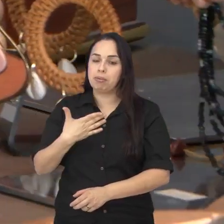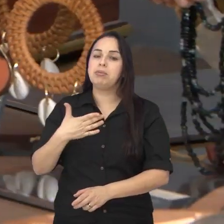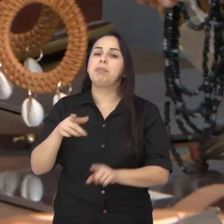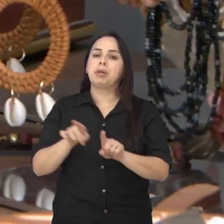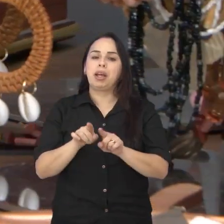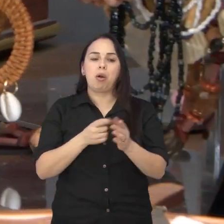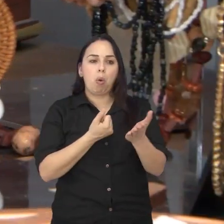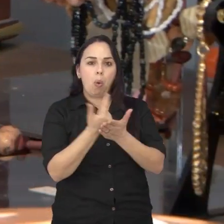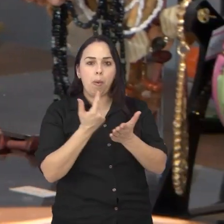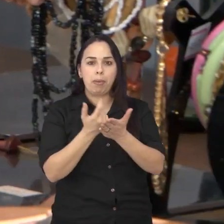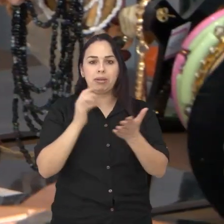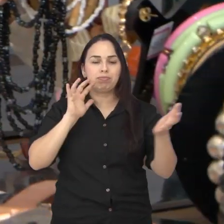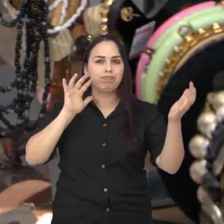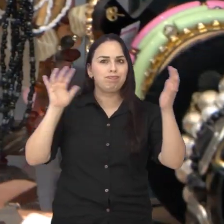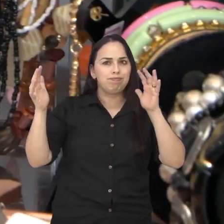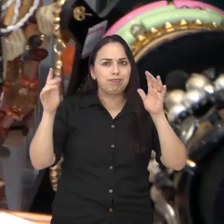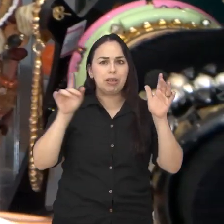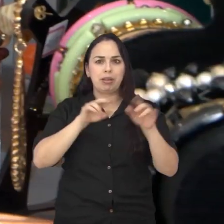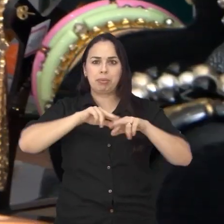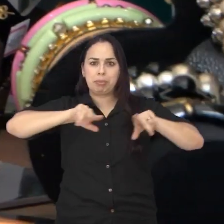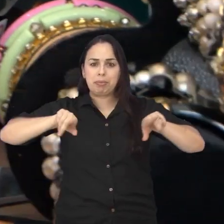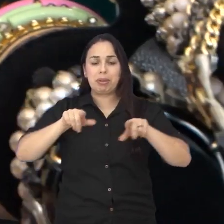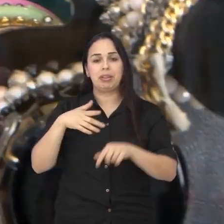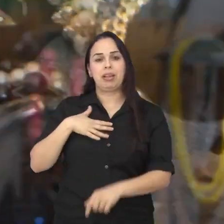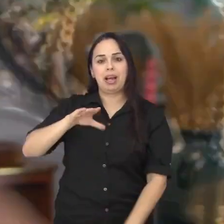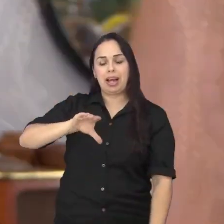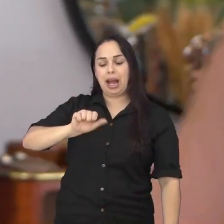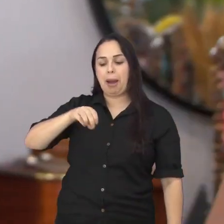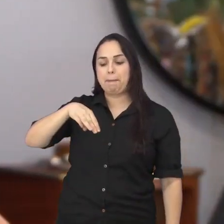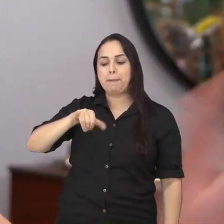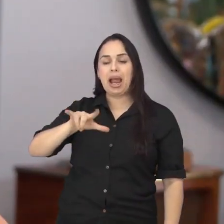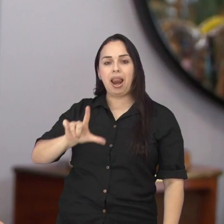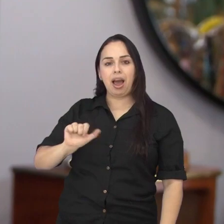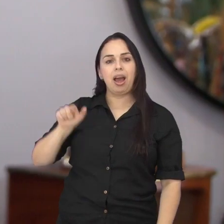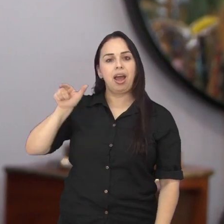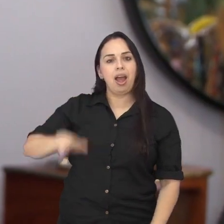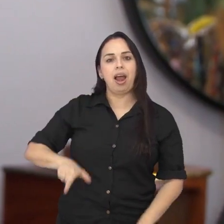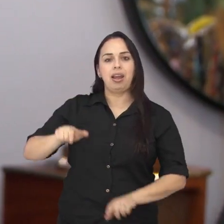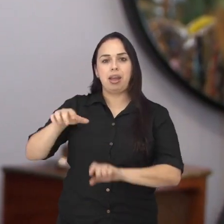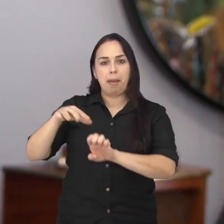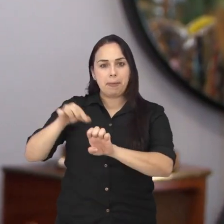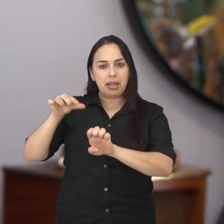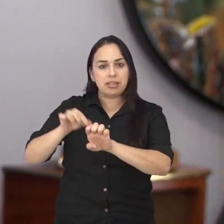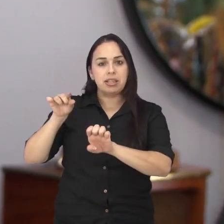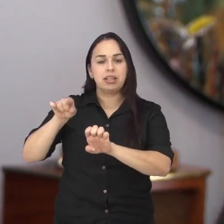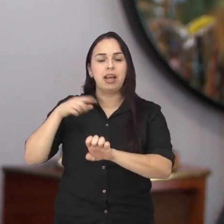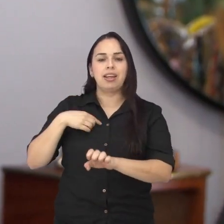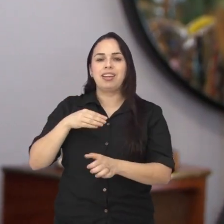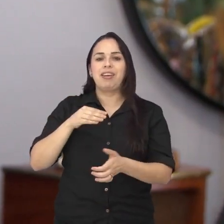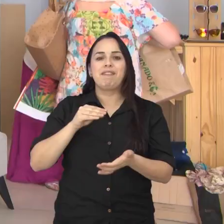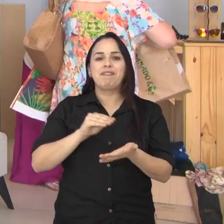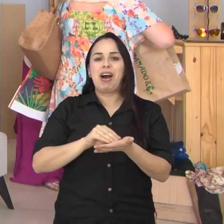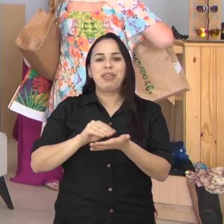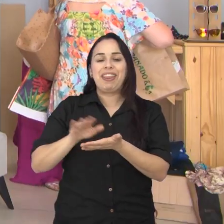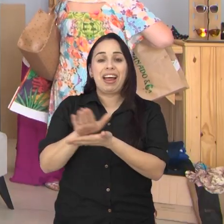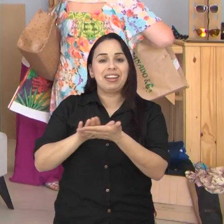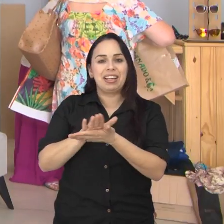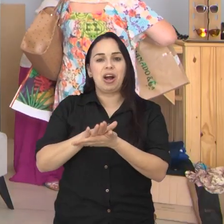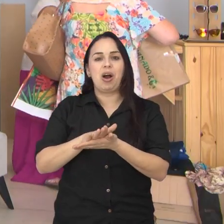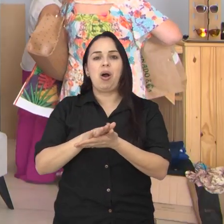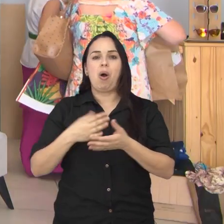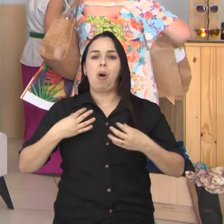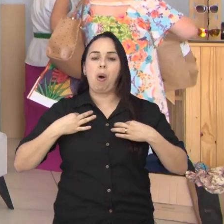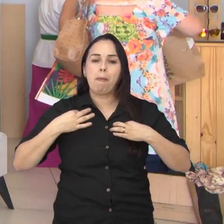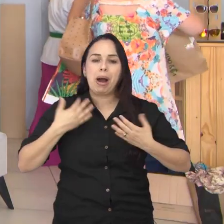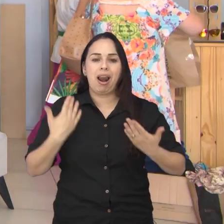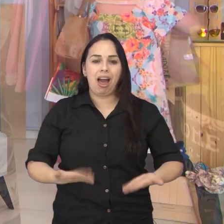apenas desta estação, mas algo que veio para ficar. A Camila, que é empreendedora no ramo, conta que o que não falta são peças leves